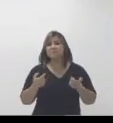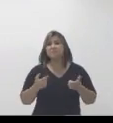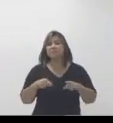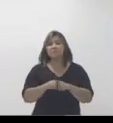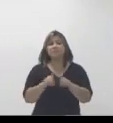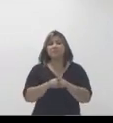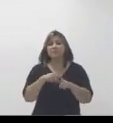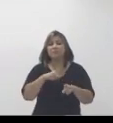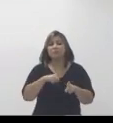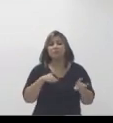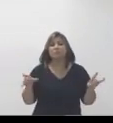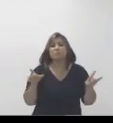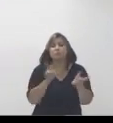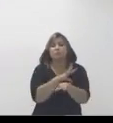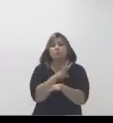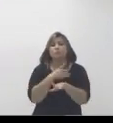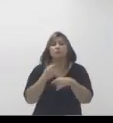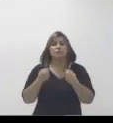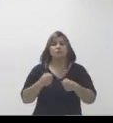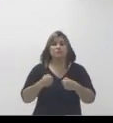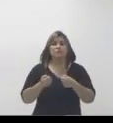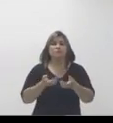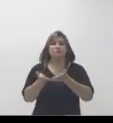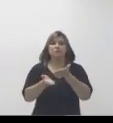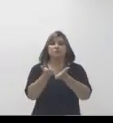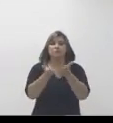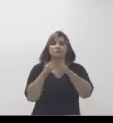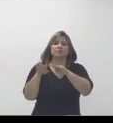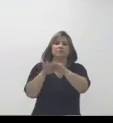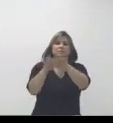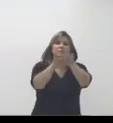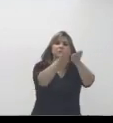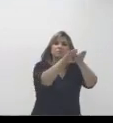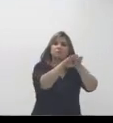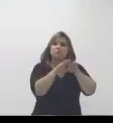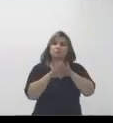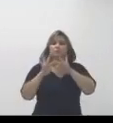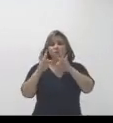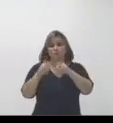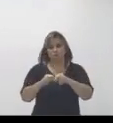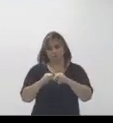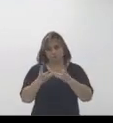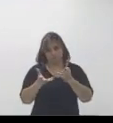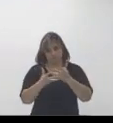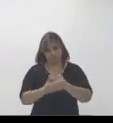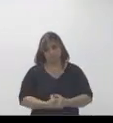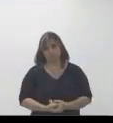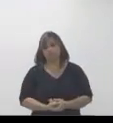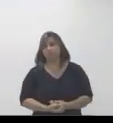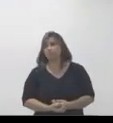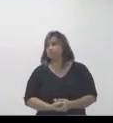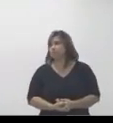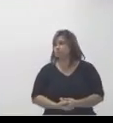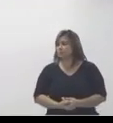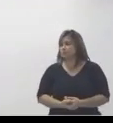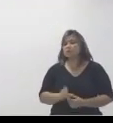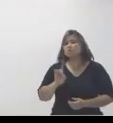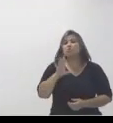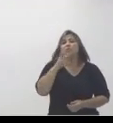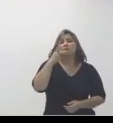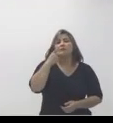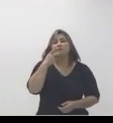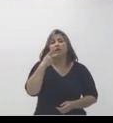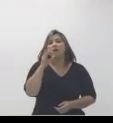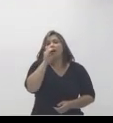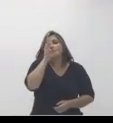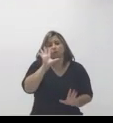existe e não pode ser deixado para todos né eu só queria fazer uma observação muito rápido a respeito